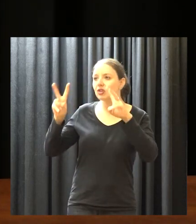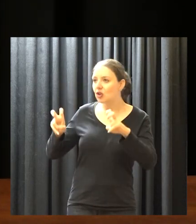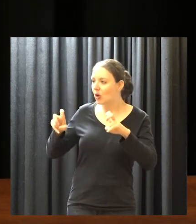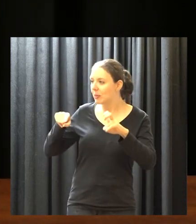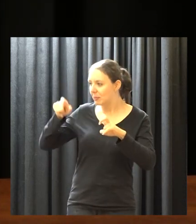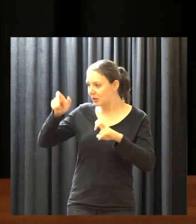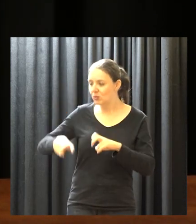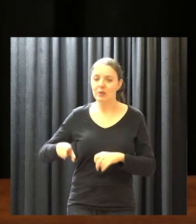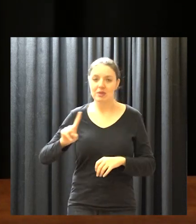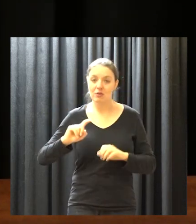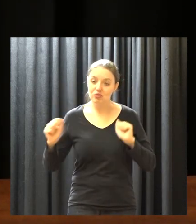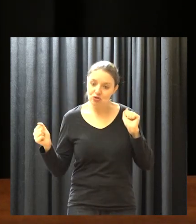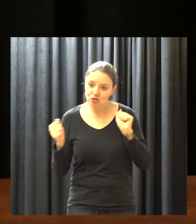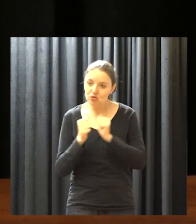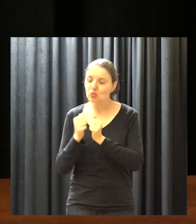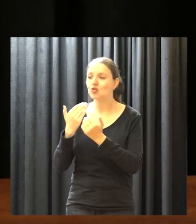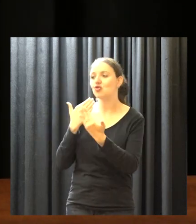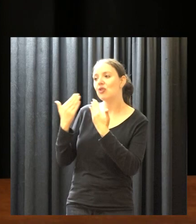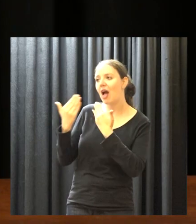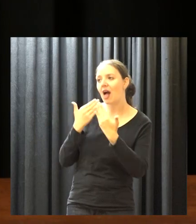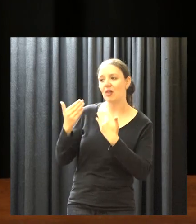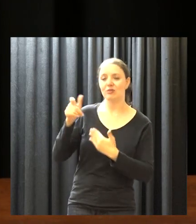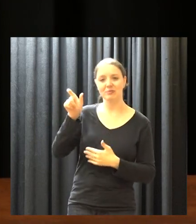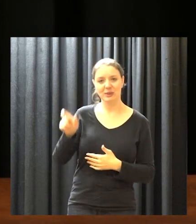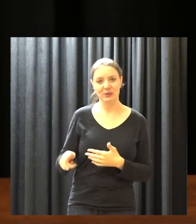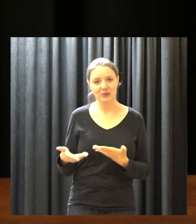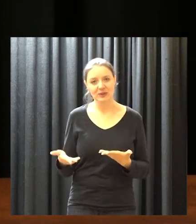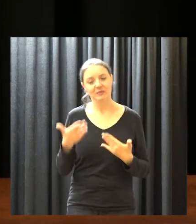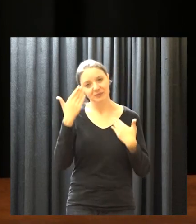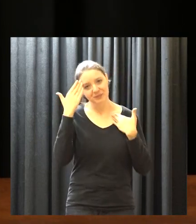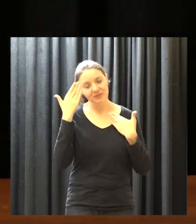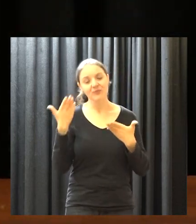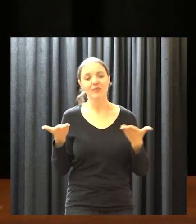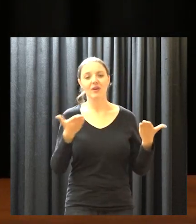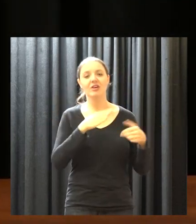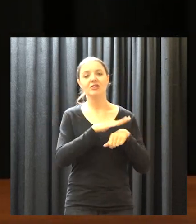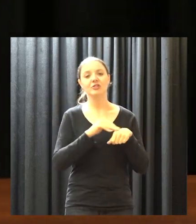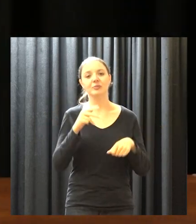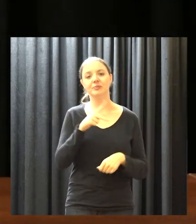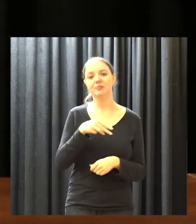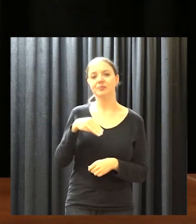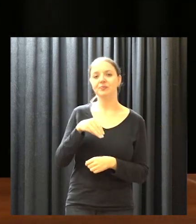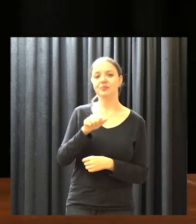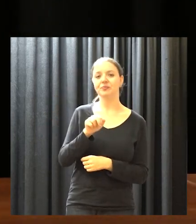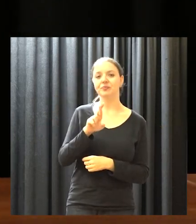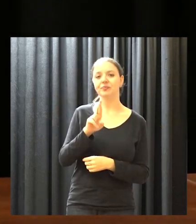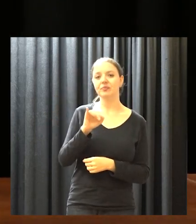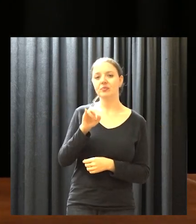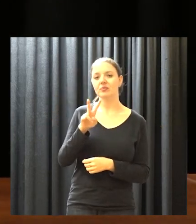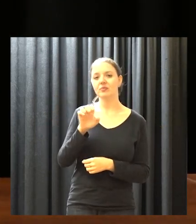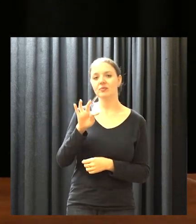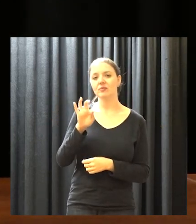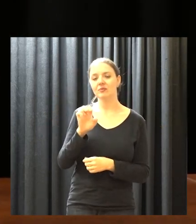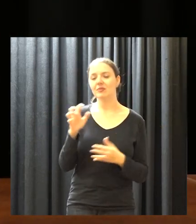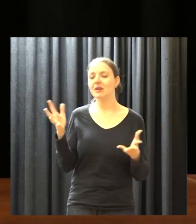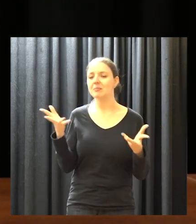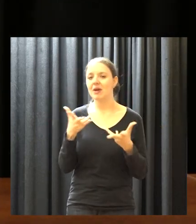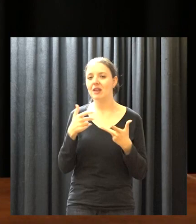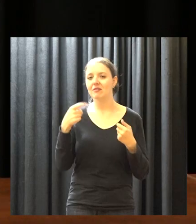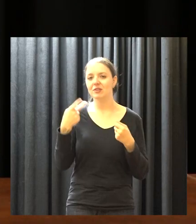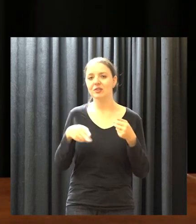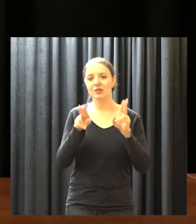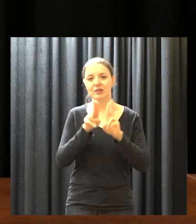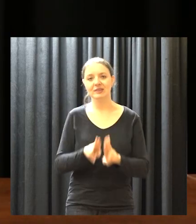as pessoas. Então, obrigada, professora Márcia. E agora passo para a professora Marivete, que é outra maravilhosa, né? Aqui da